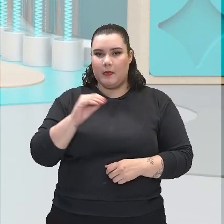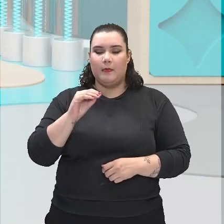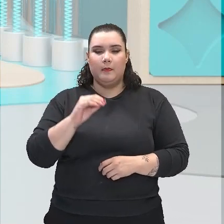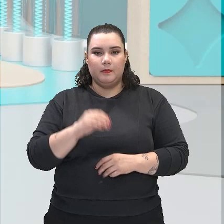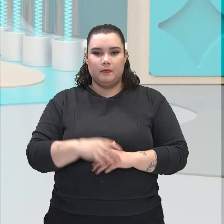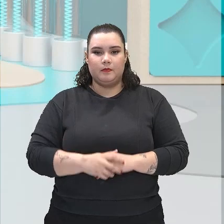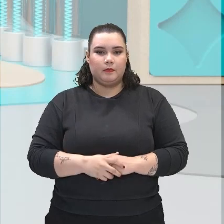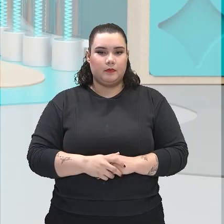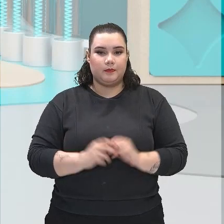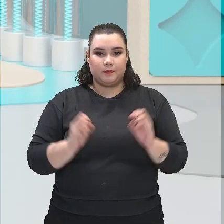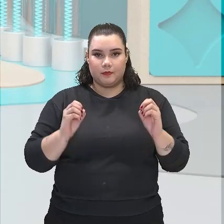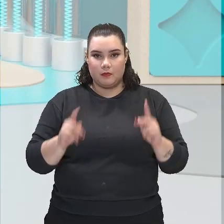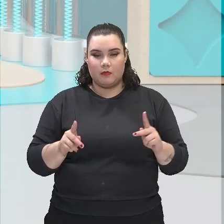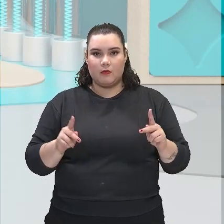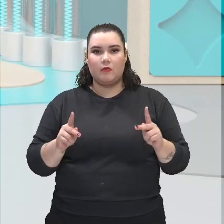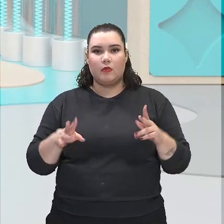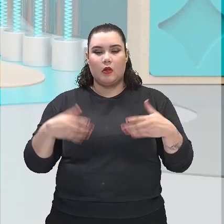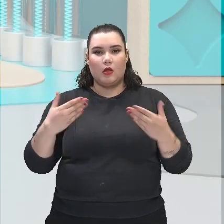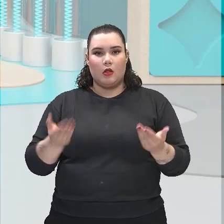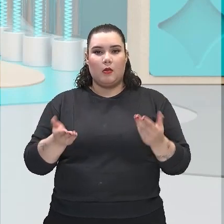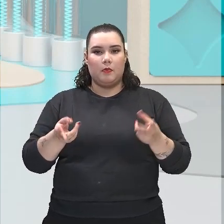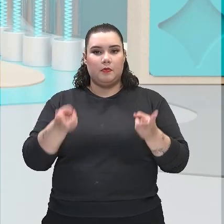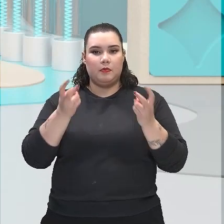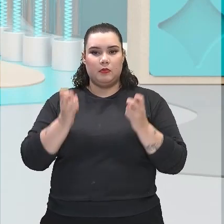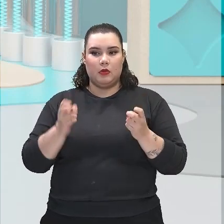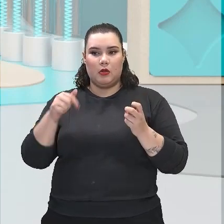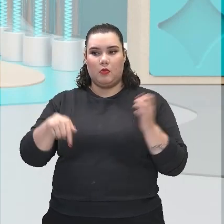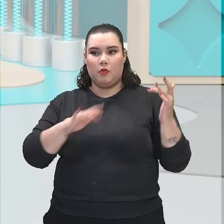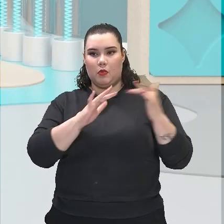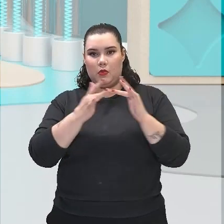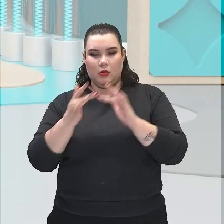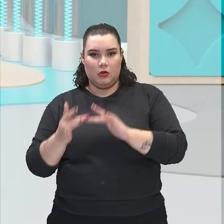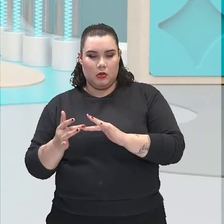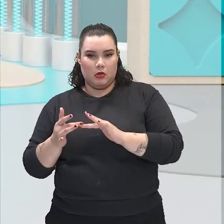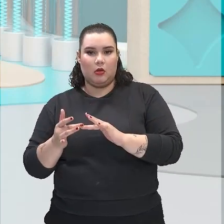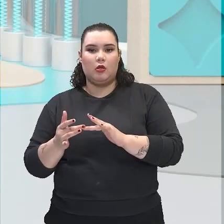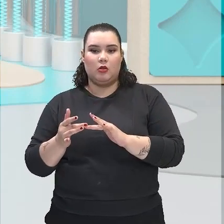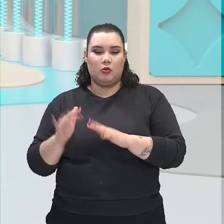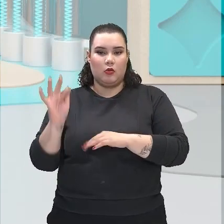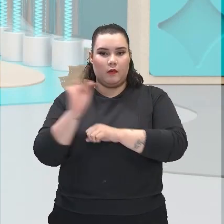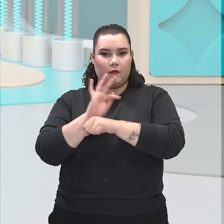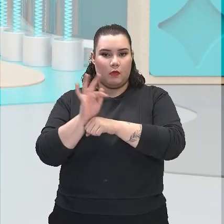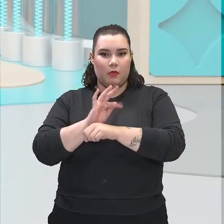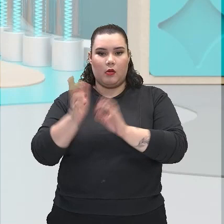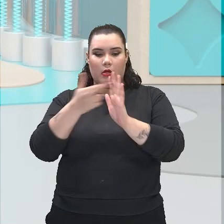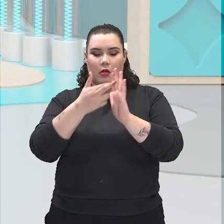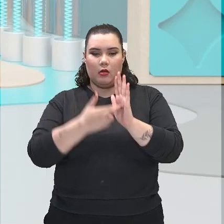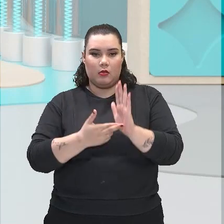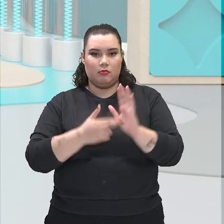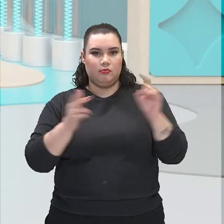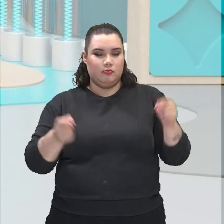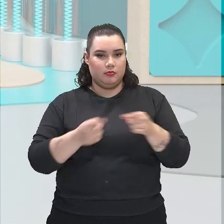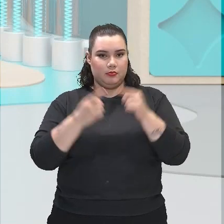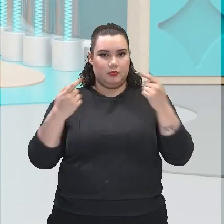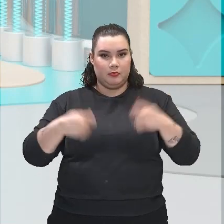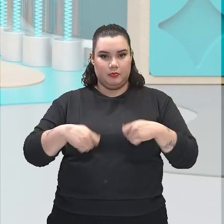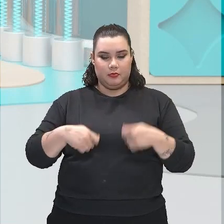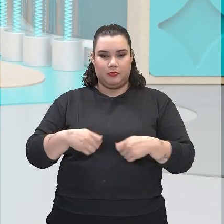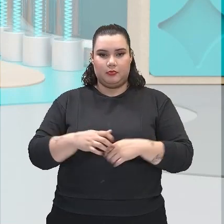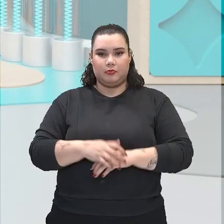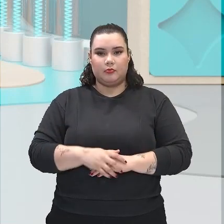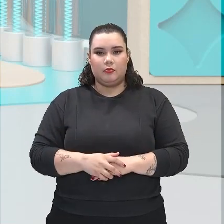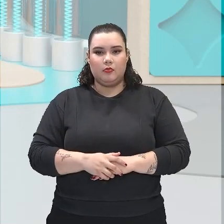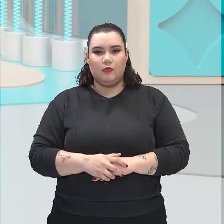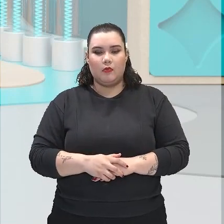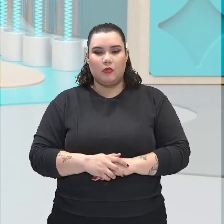outro, certo? Então, percebo que aqui, por ser um contexto formal, a gente tem uma definição de regra bem clara, certo? E essas